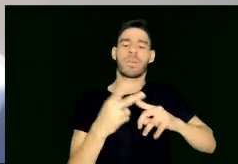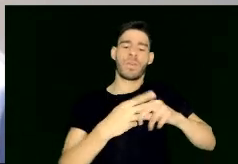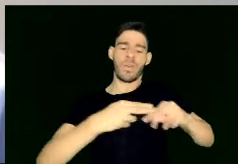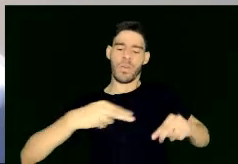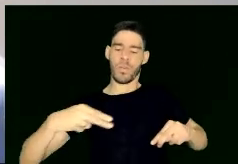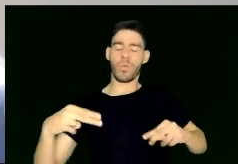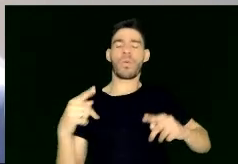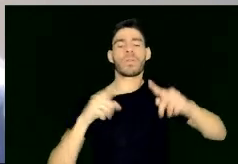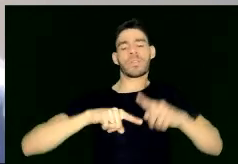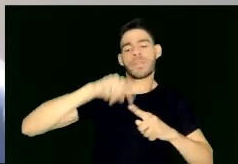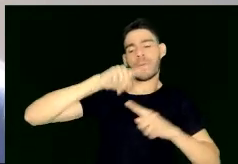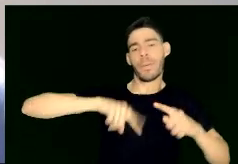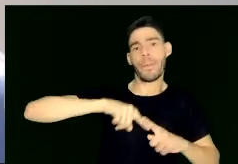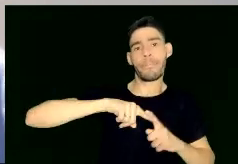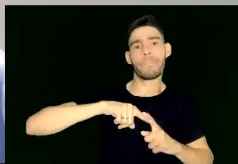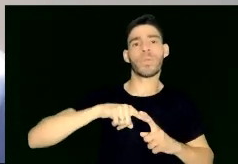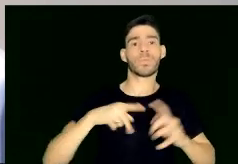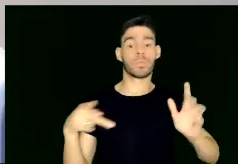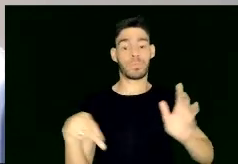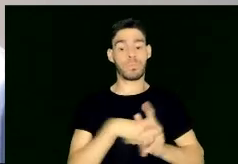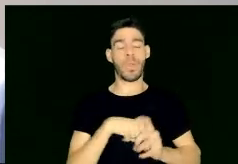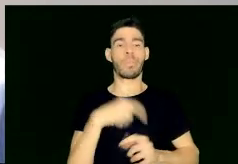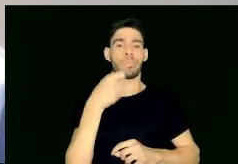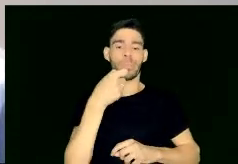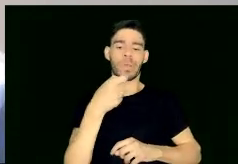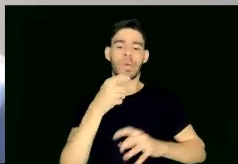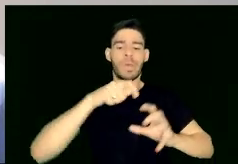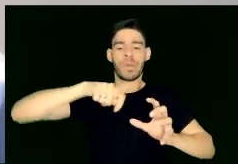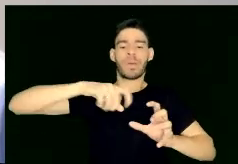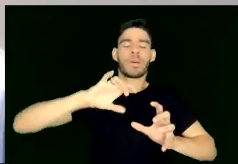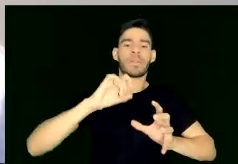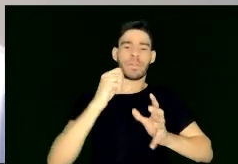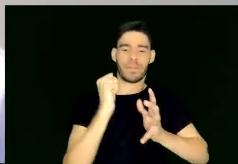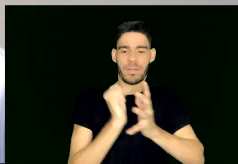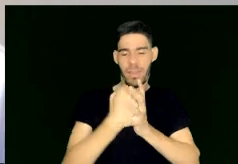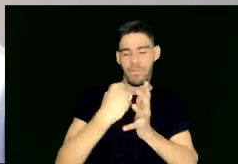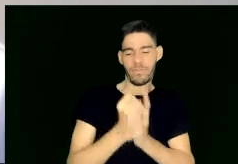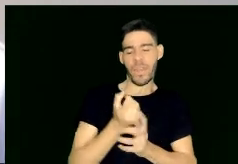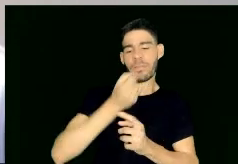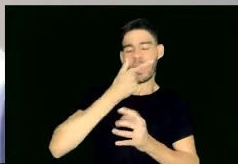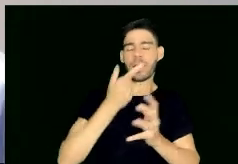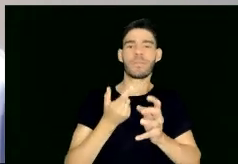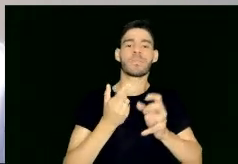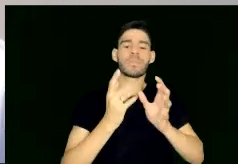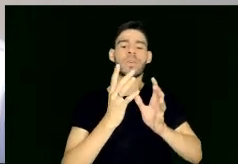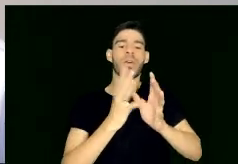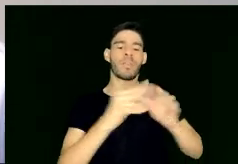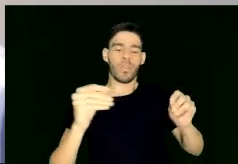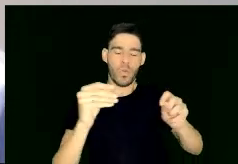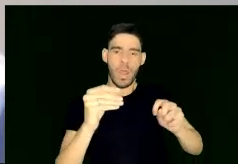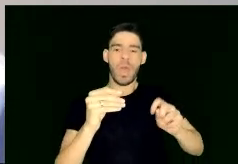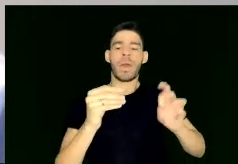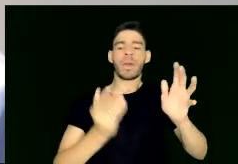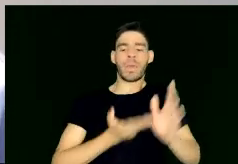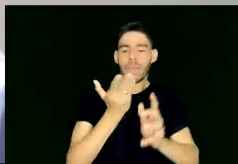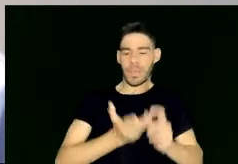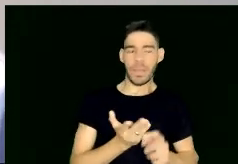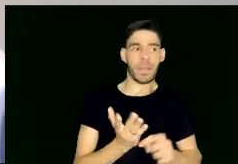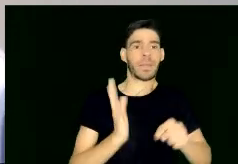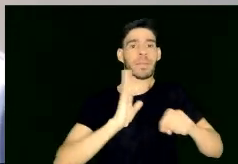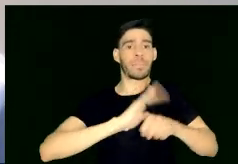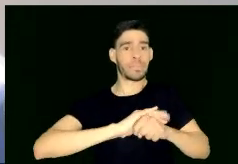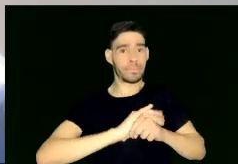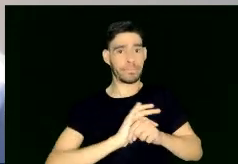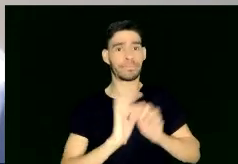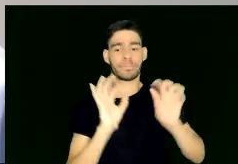de dispositivos e produtos farmacoquímicos que venham a curar essa doença, a tratar essa doença.